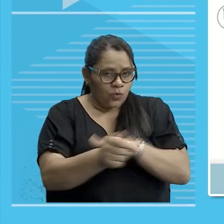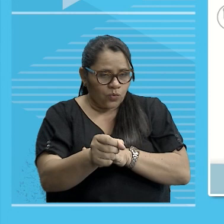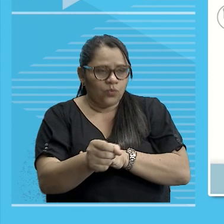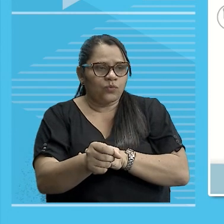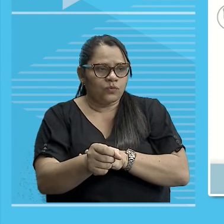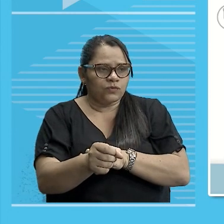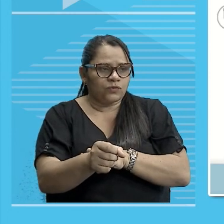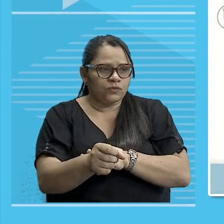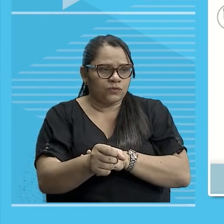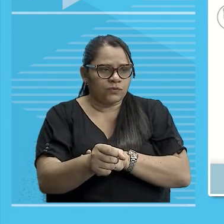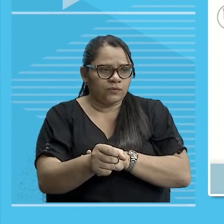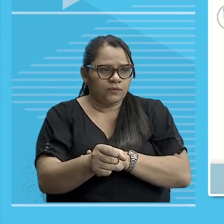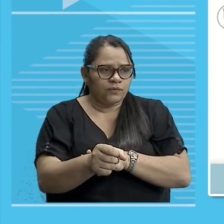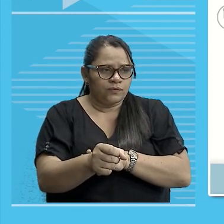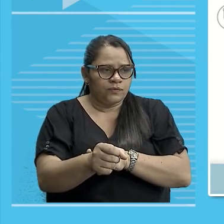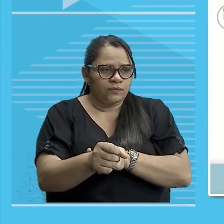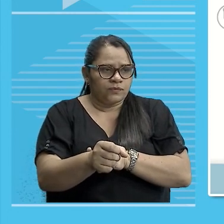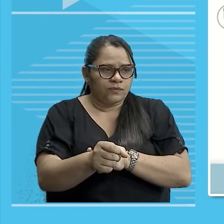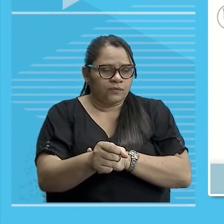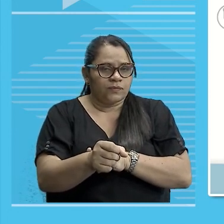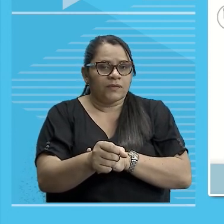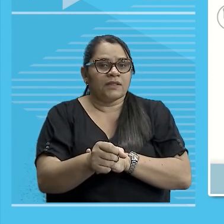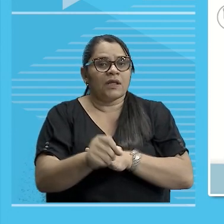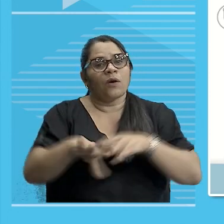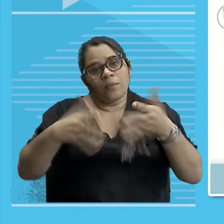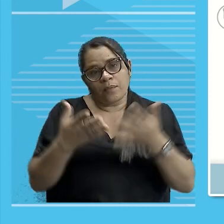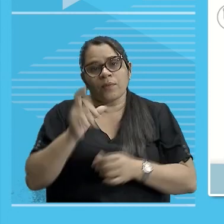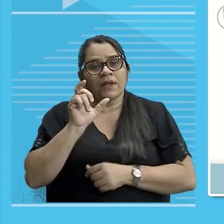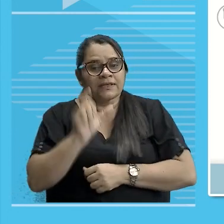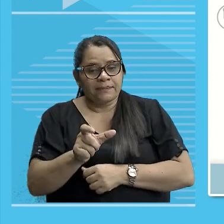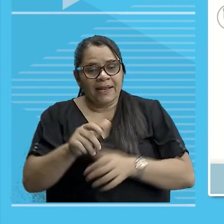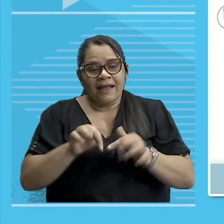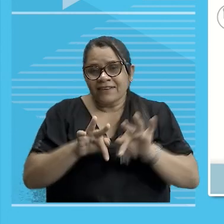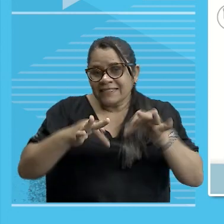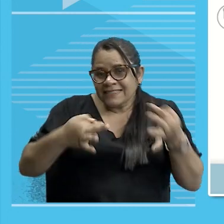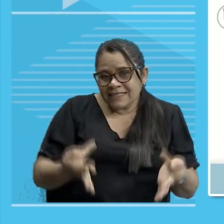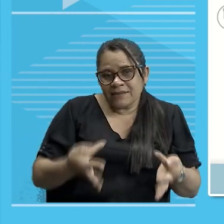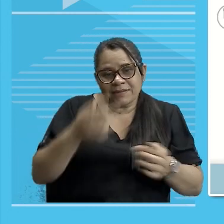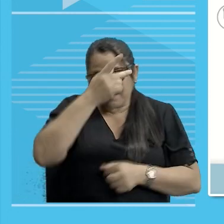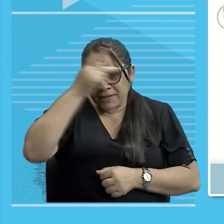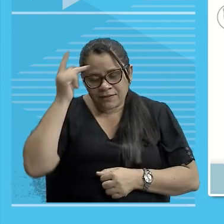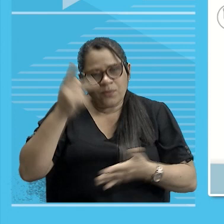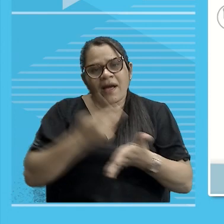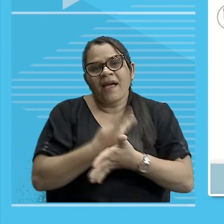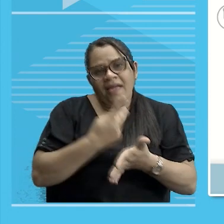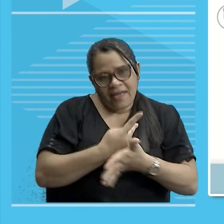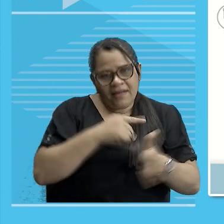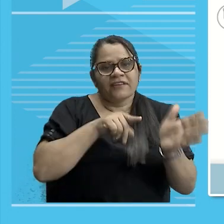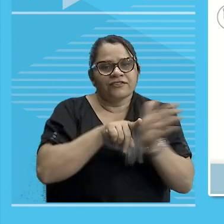para o simples palavras uma vez um concurso